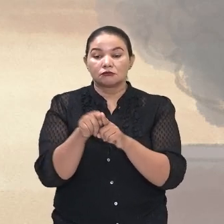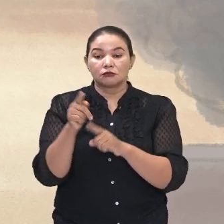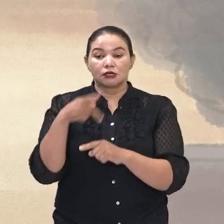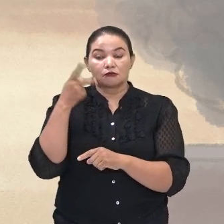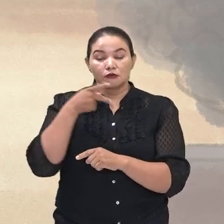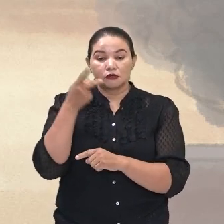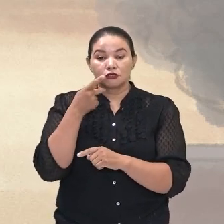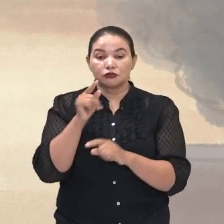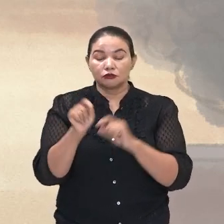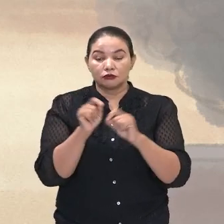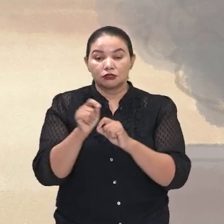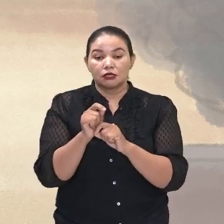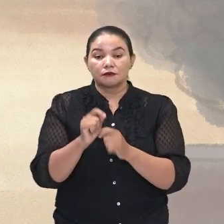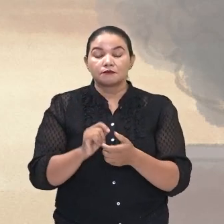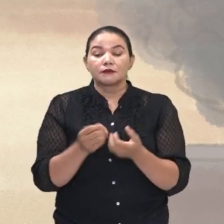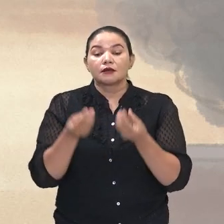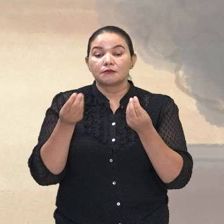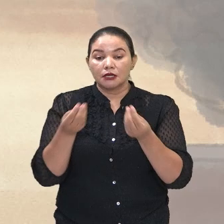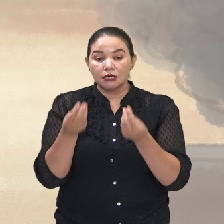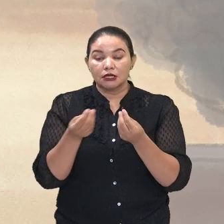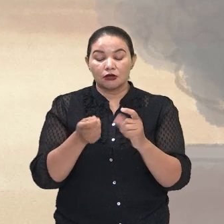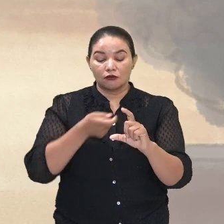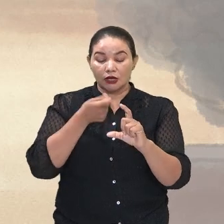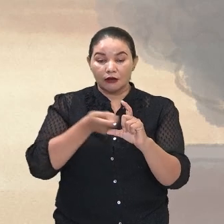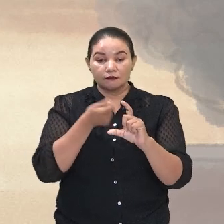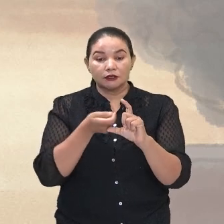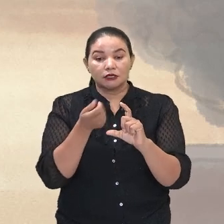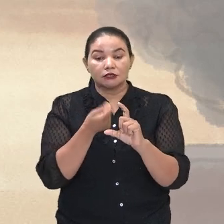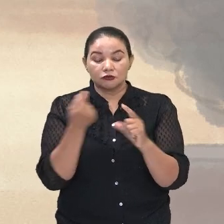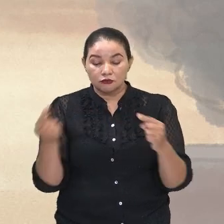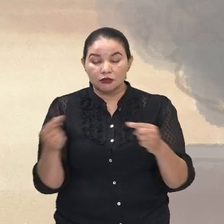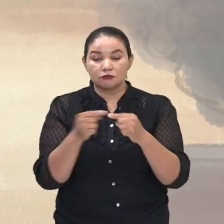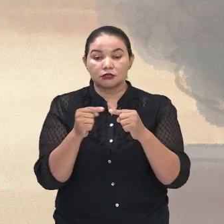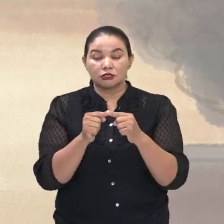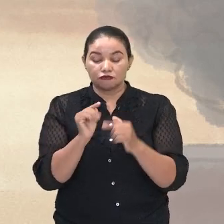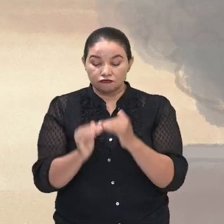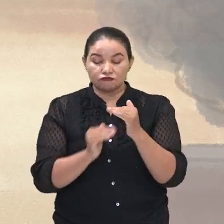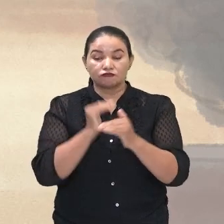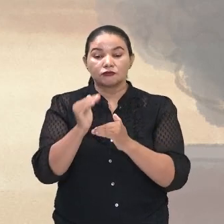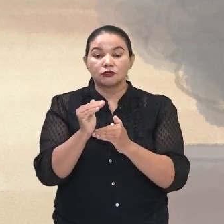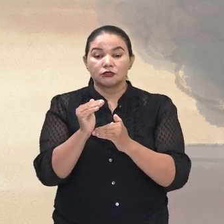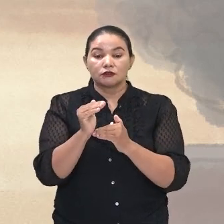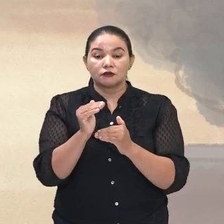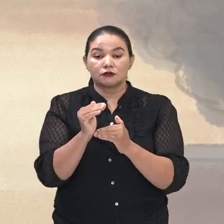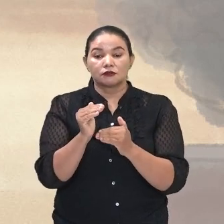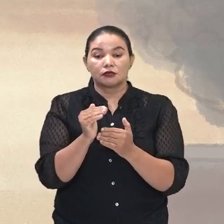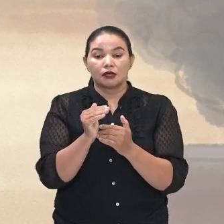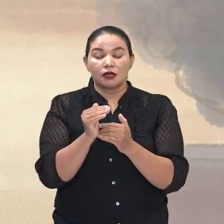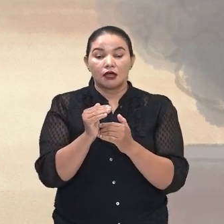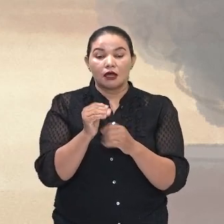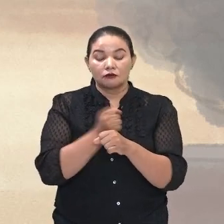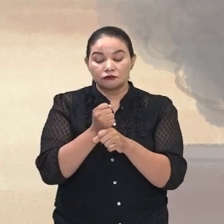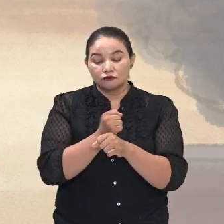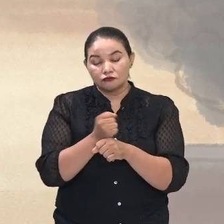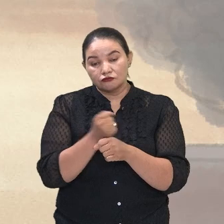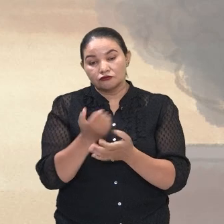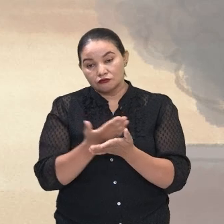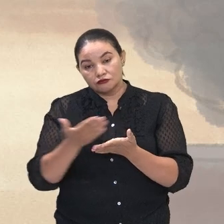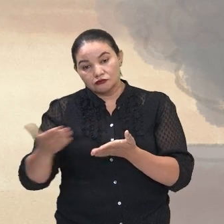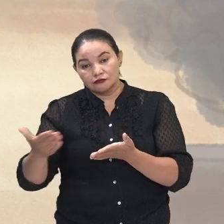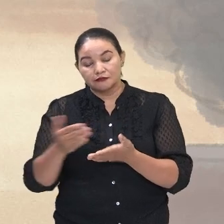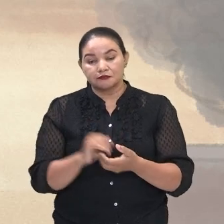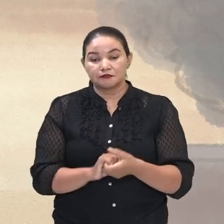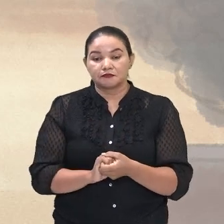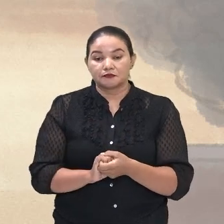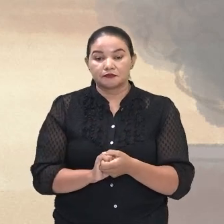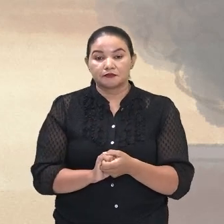de concretizar o capitalismo que vai sendo avançado com os anos decorridos. Vamos